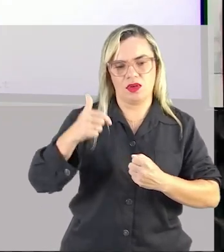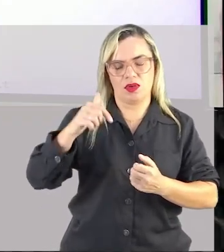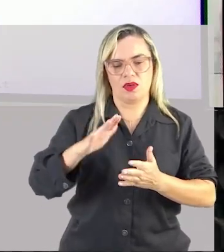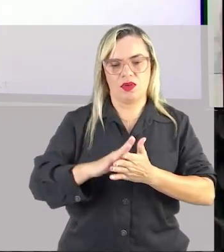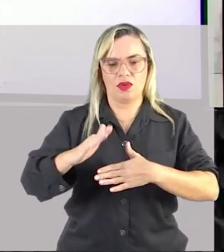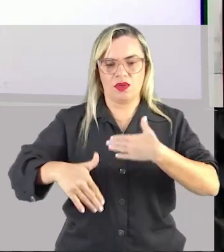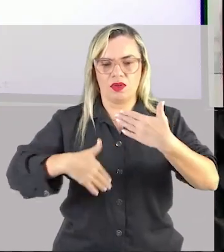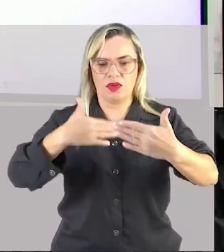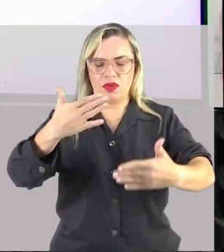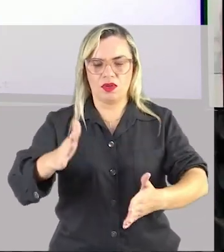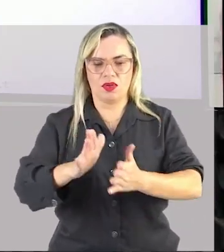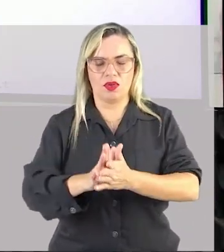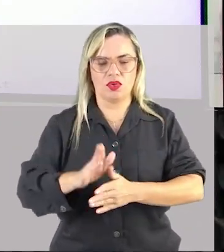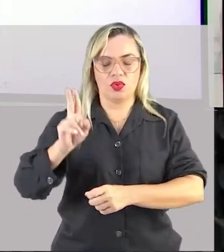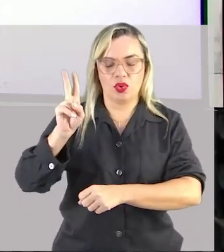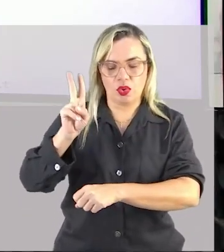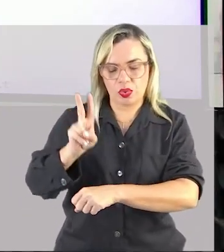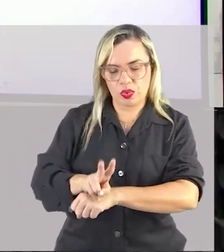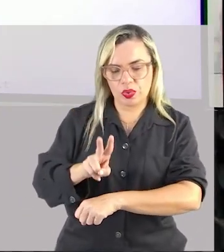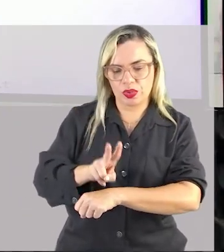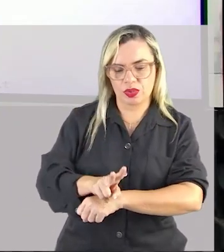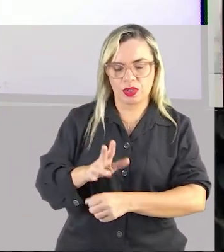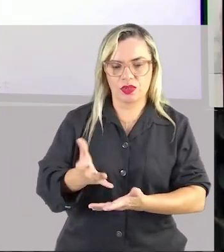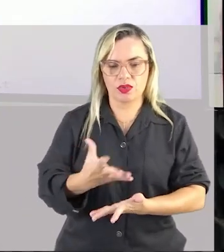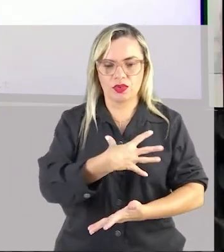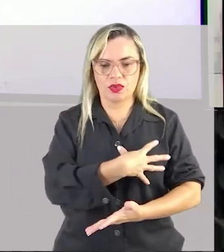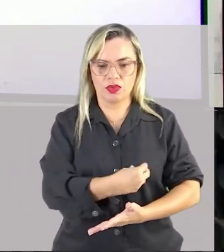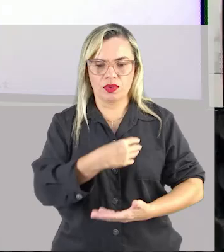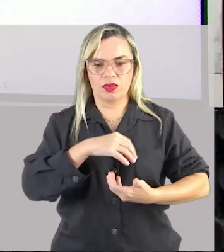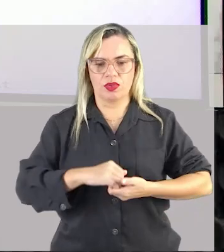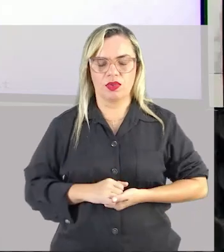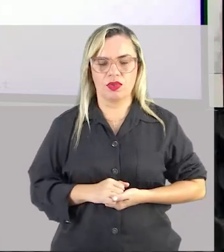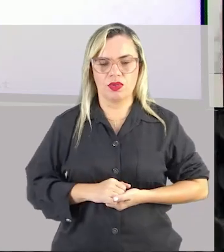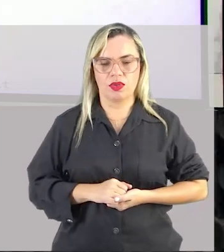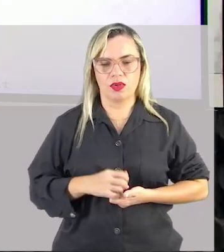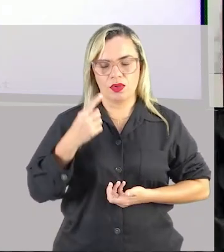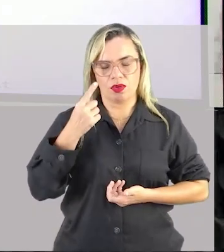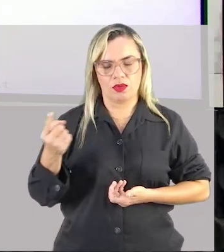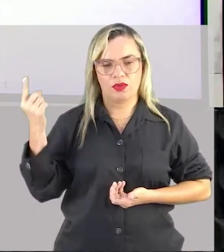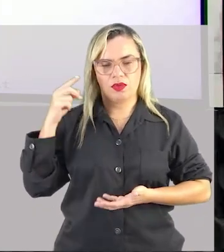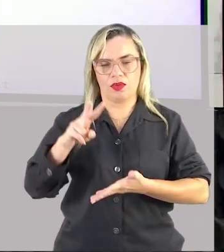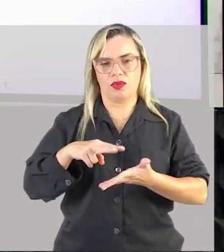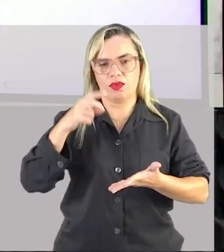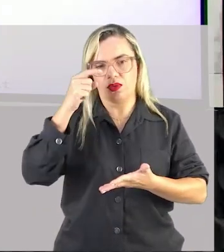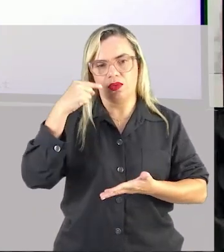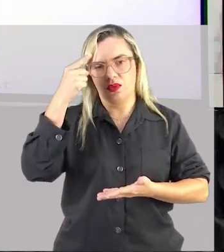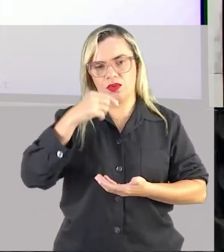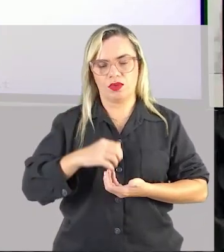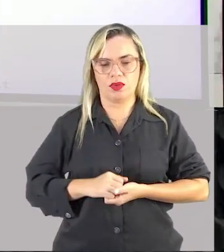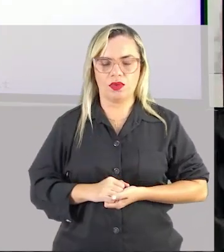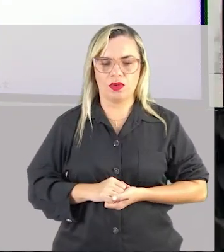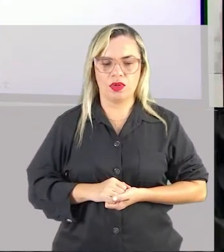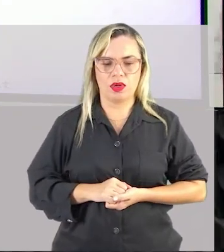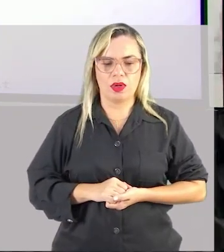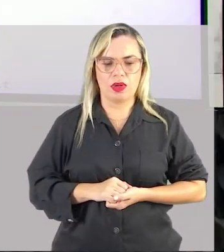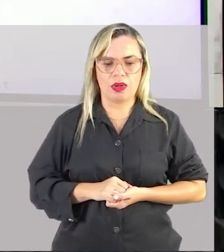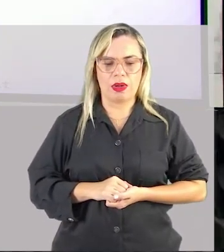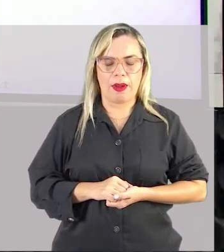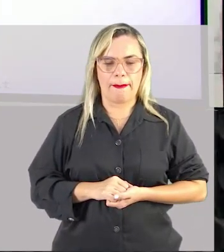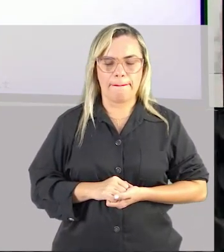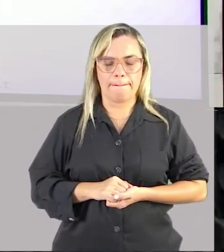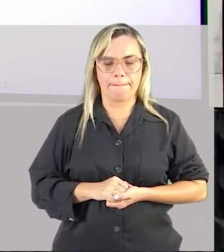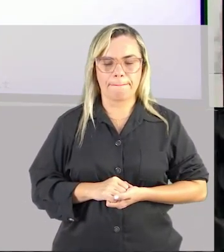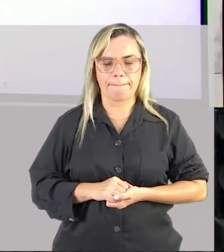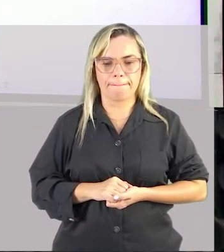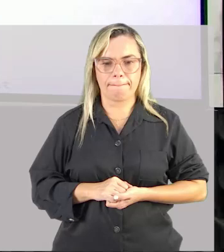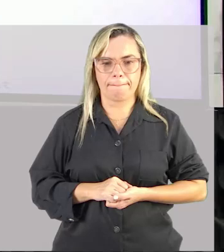esse processo de maternidade. Maternar nunca ha sido fácil, es agotador y desgastante.